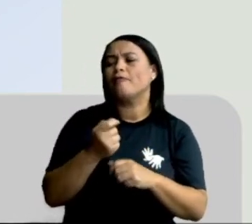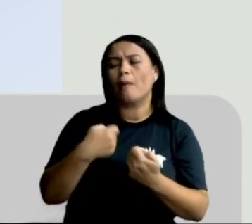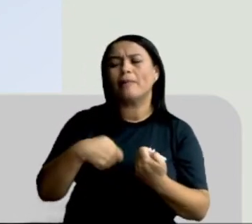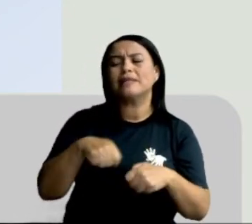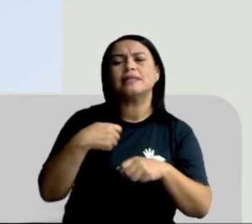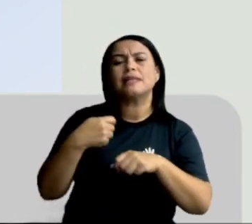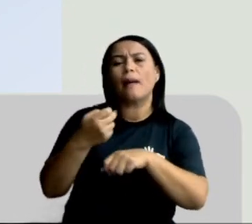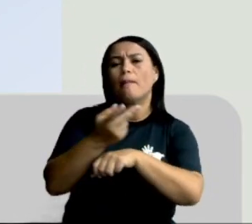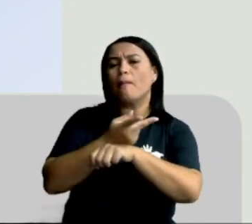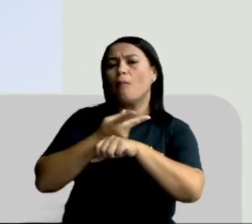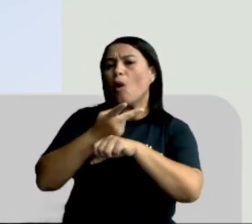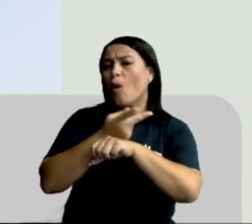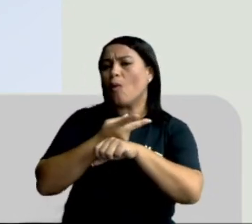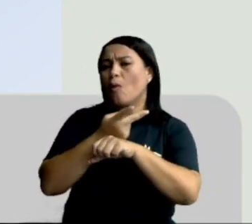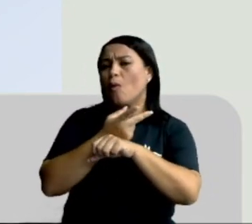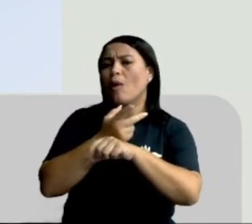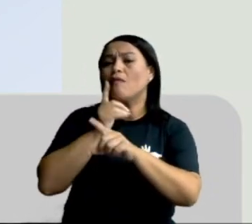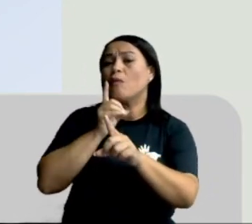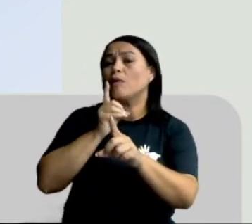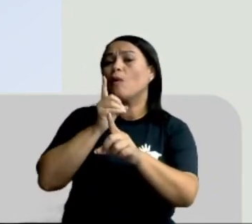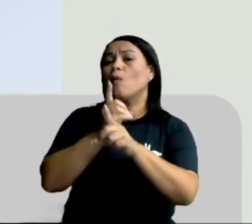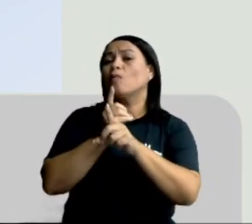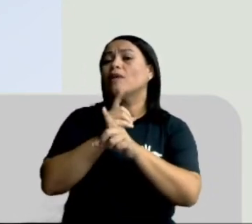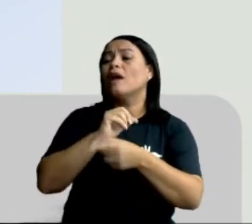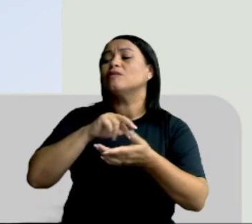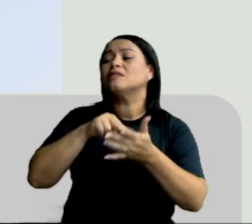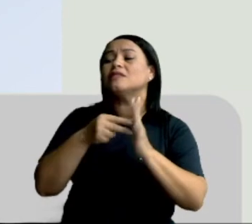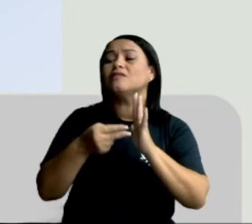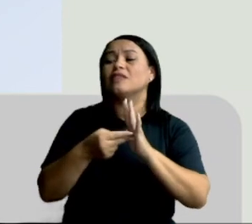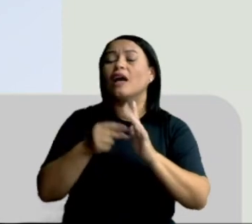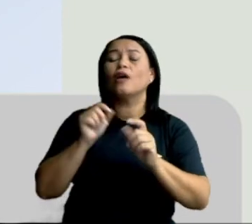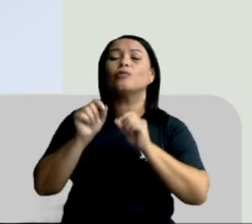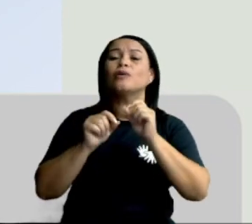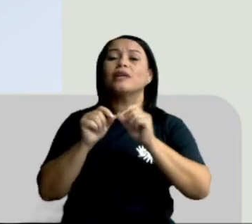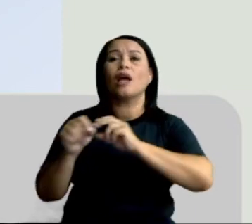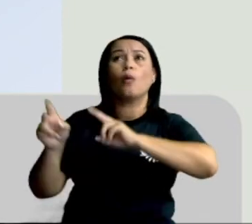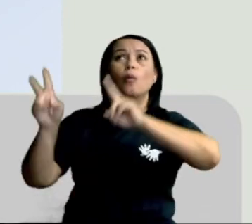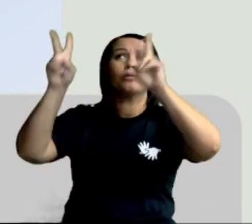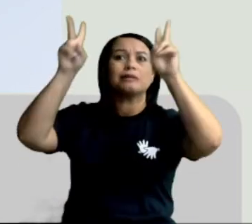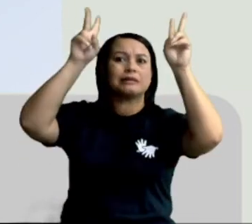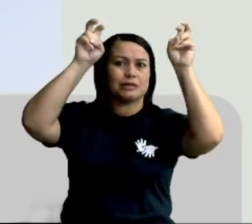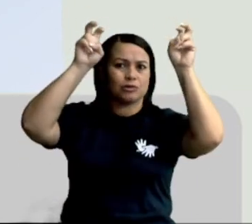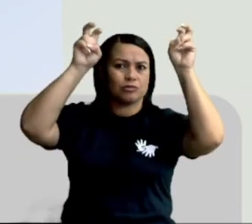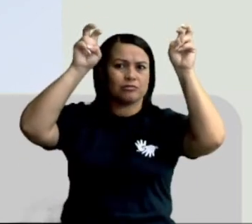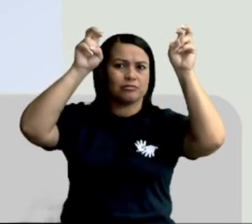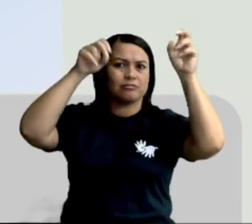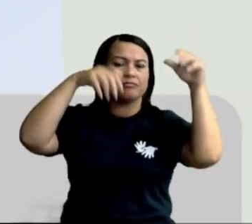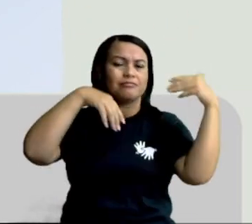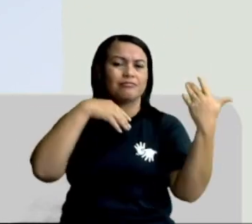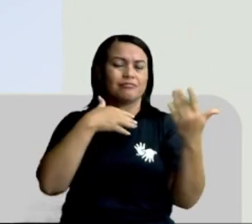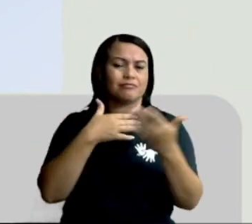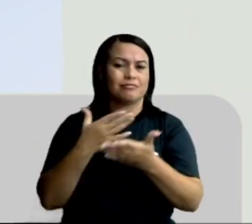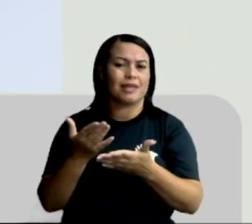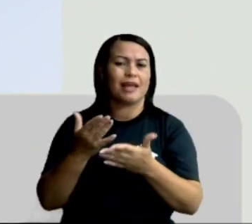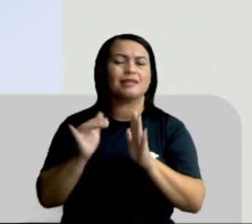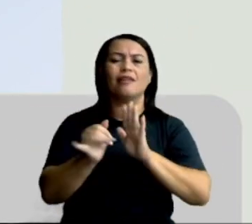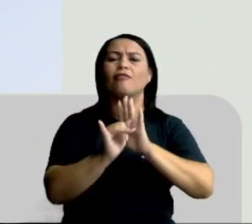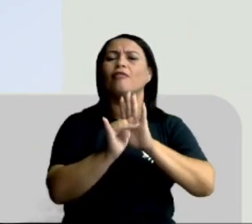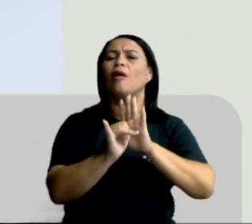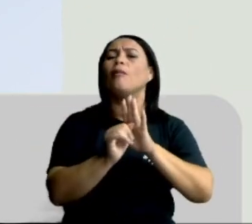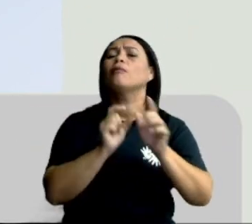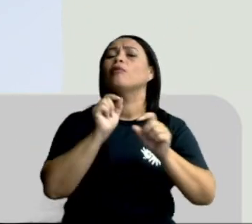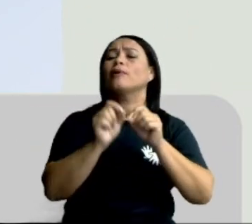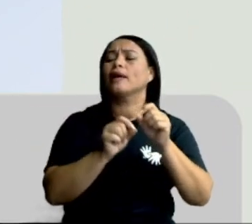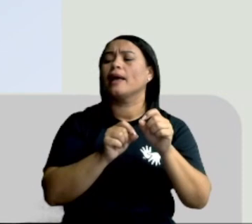essa imagem, vão identificar qual é o título dessa fábula e vai